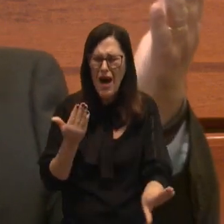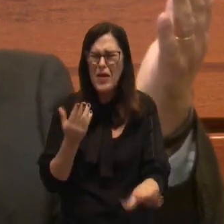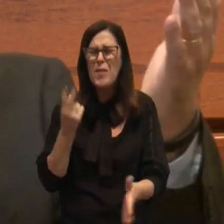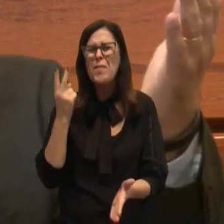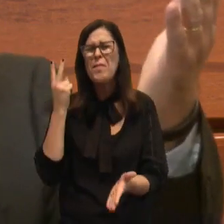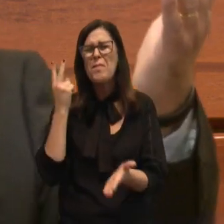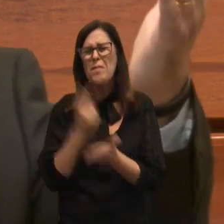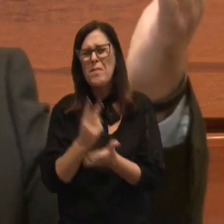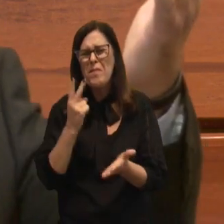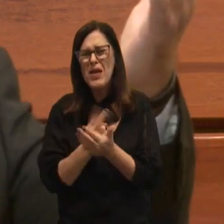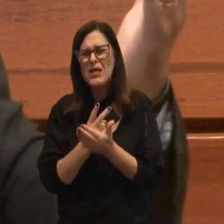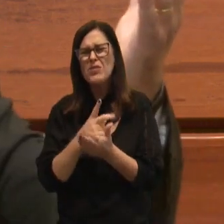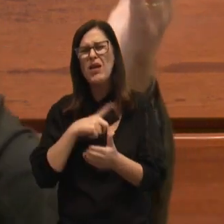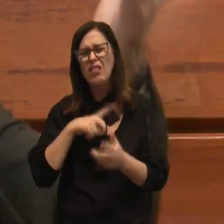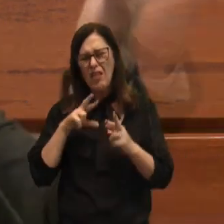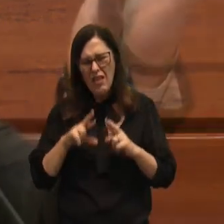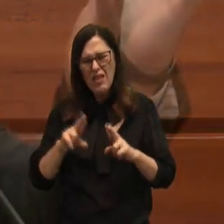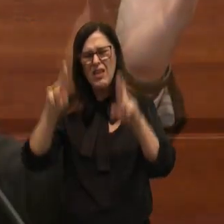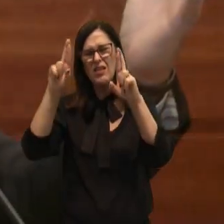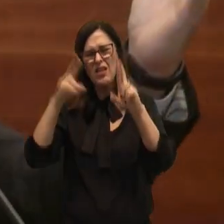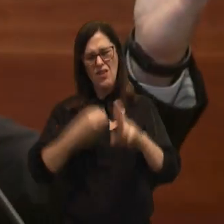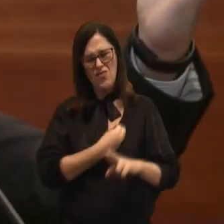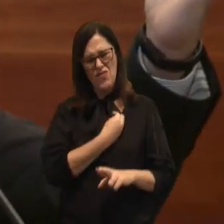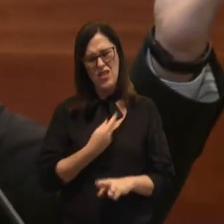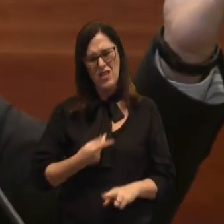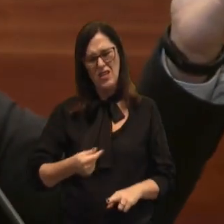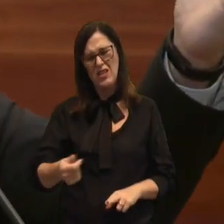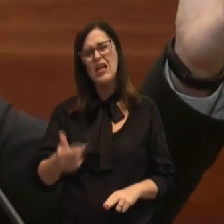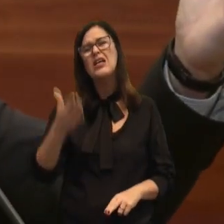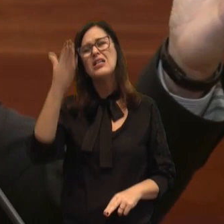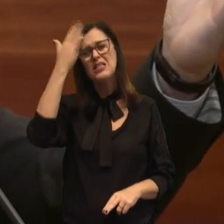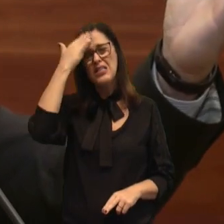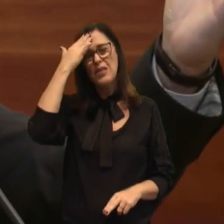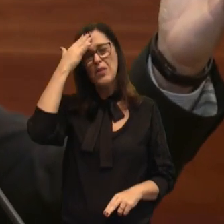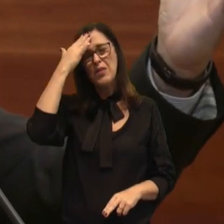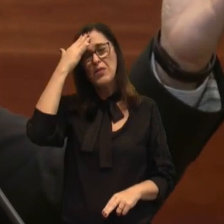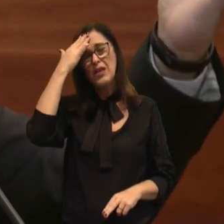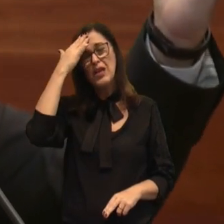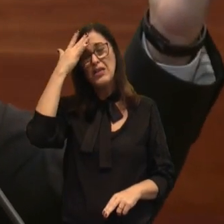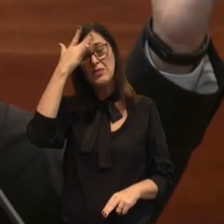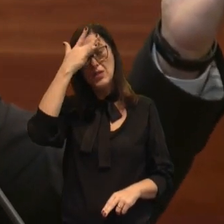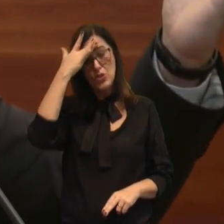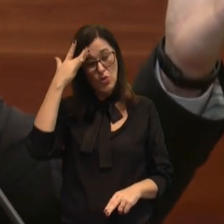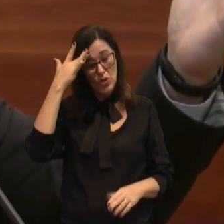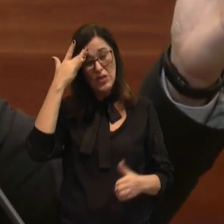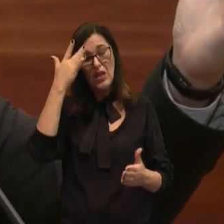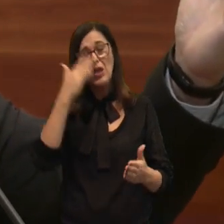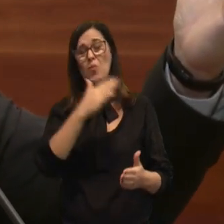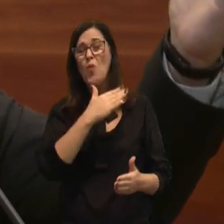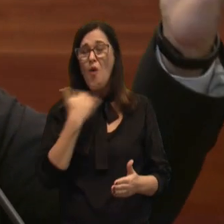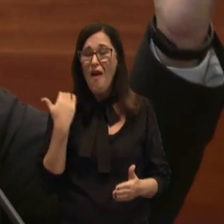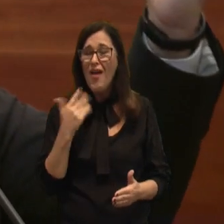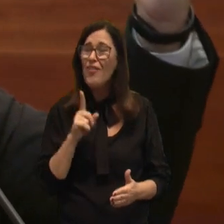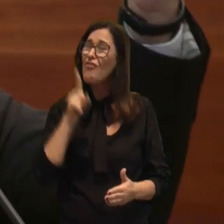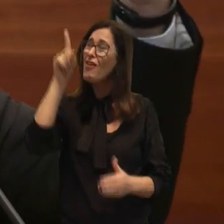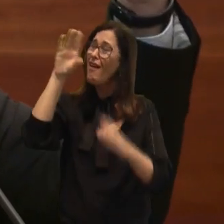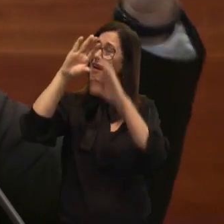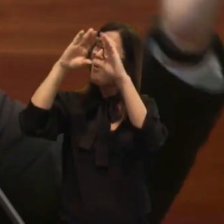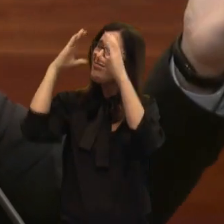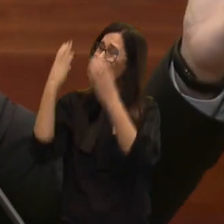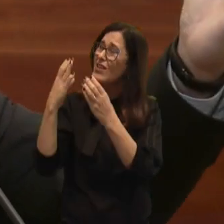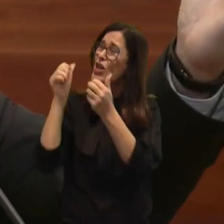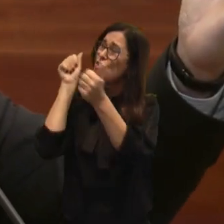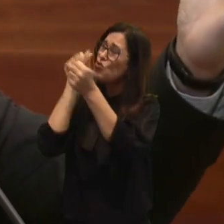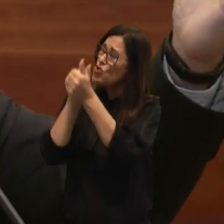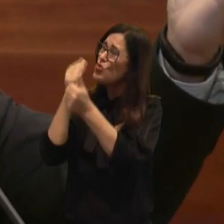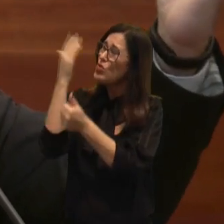nós tenhamos a esperança da vida eterna. Sabemos que os nossos queridos que estão partindo para a eternidade estão